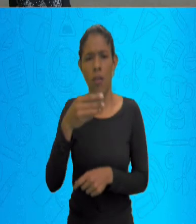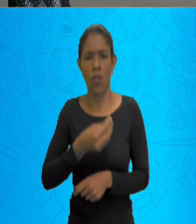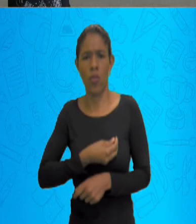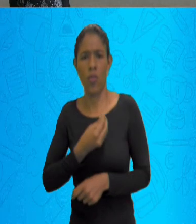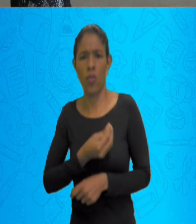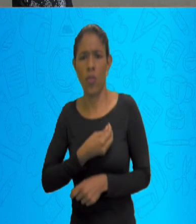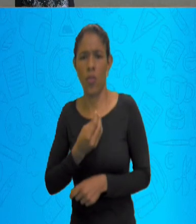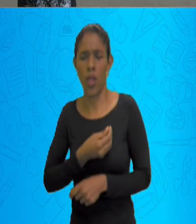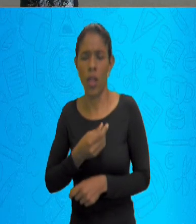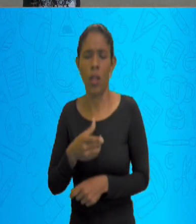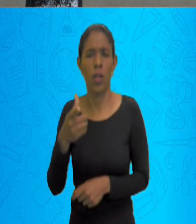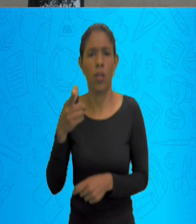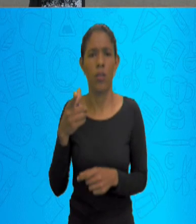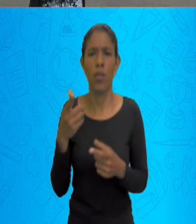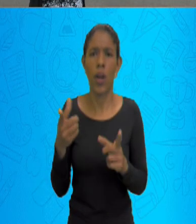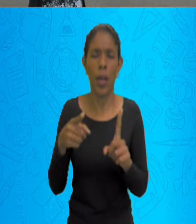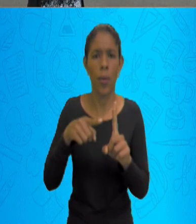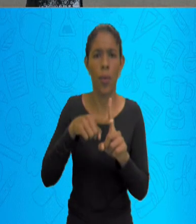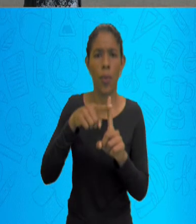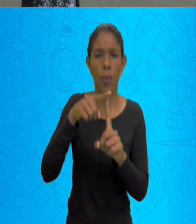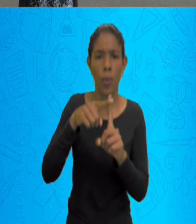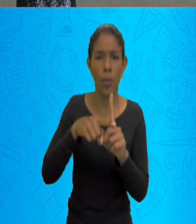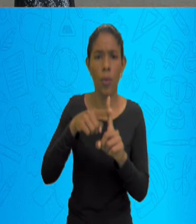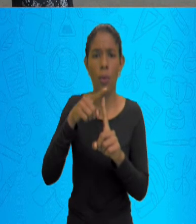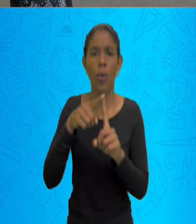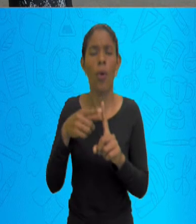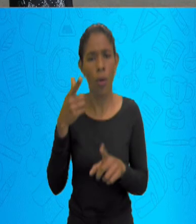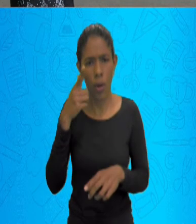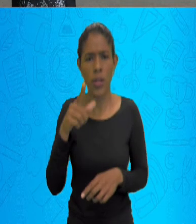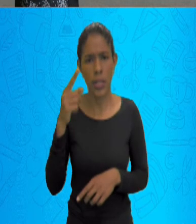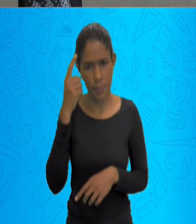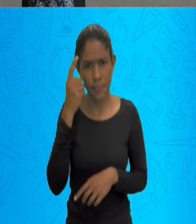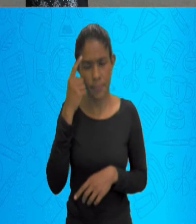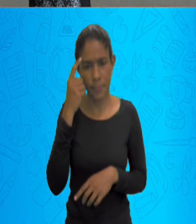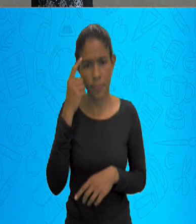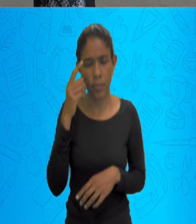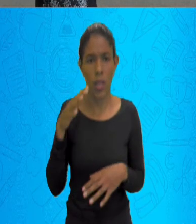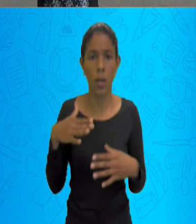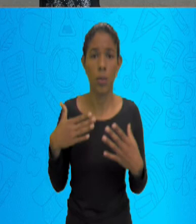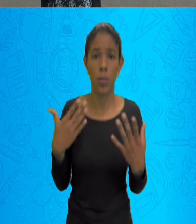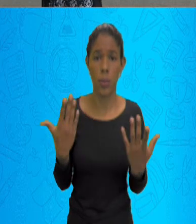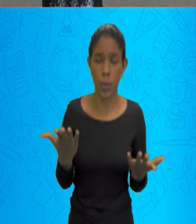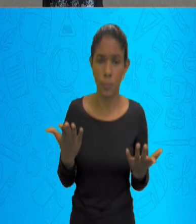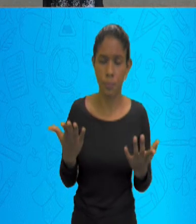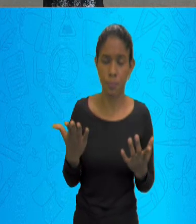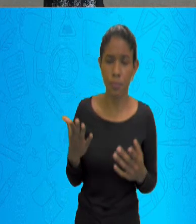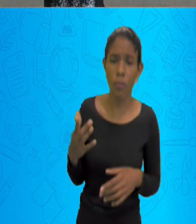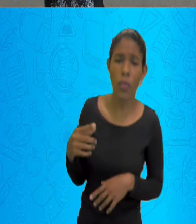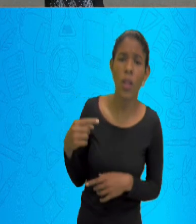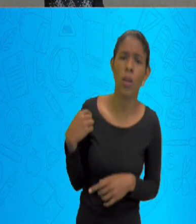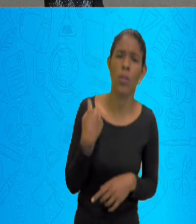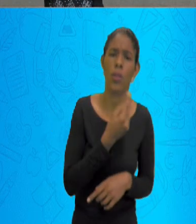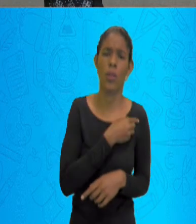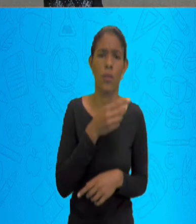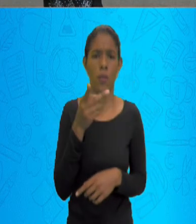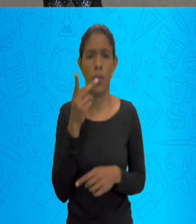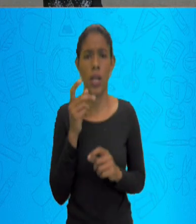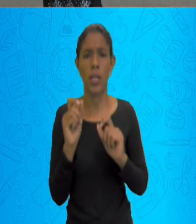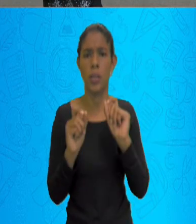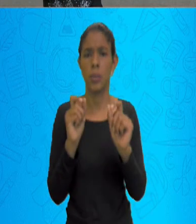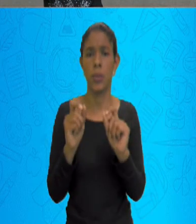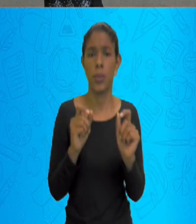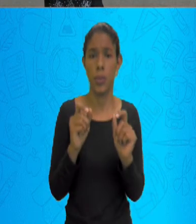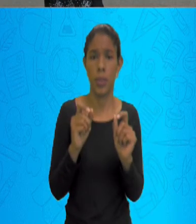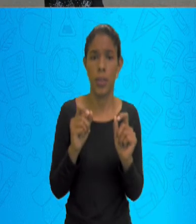Consegue? Bom, quando a gente fala lá dos endotermos, nós estamos falando dos